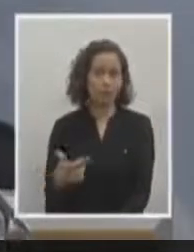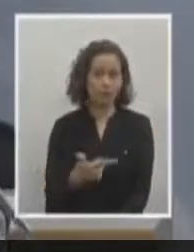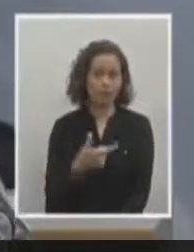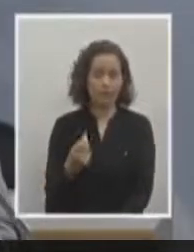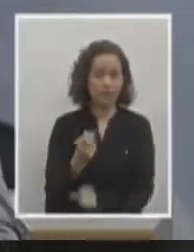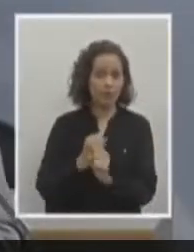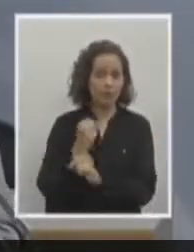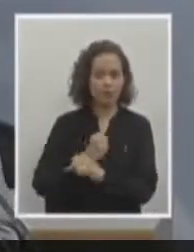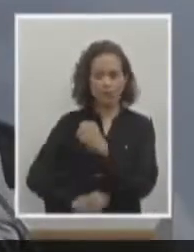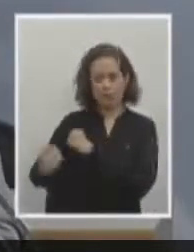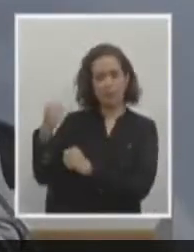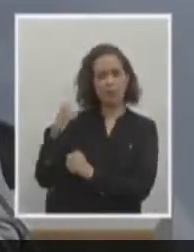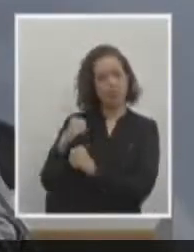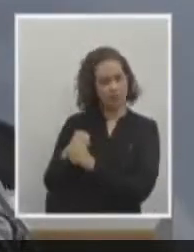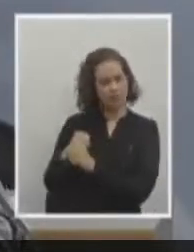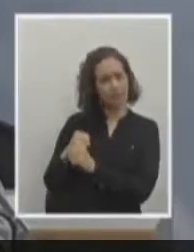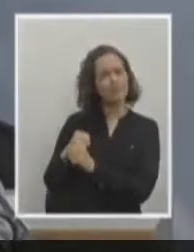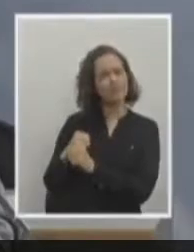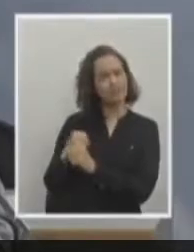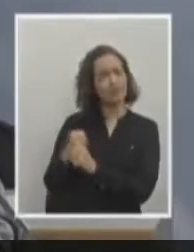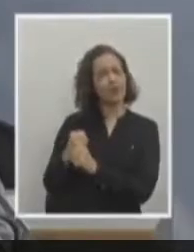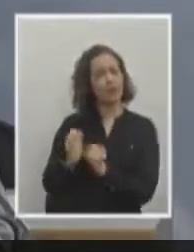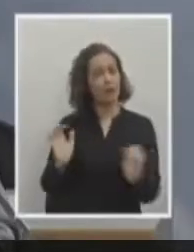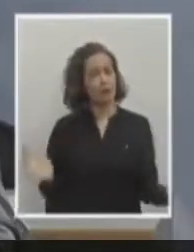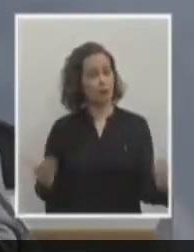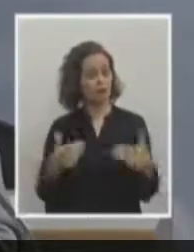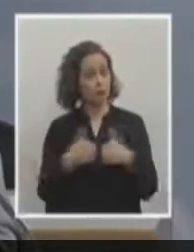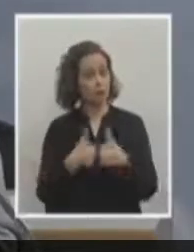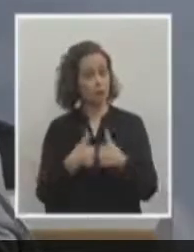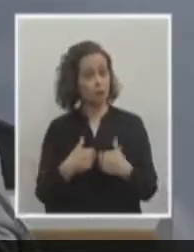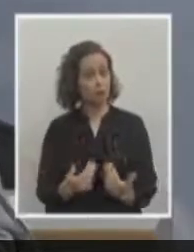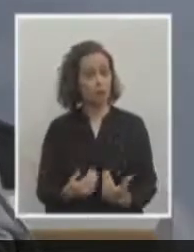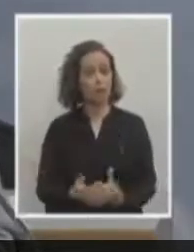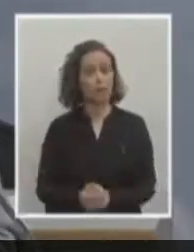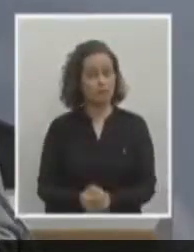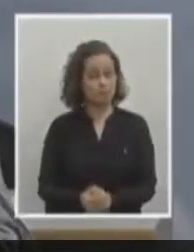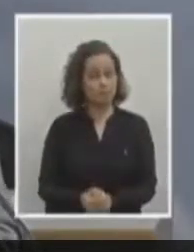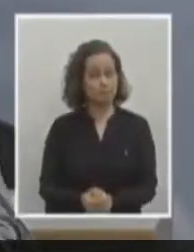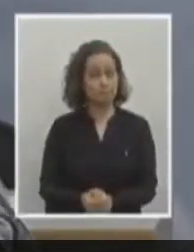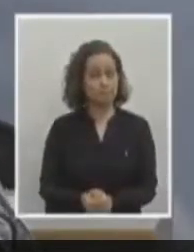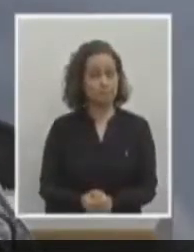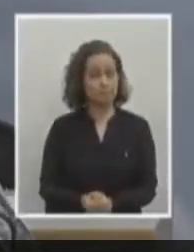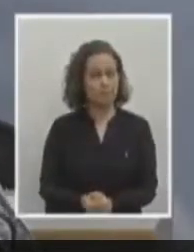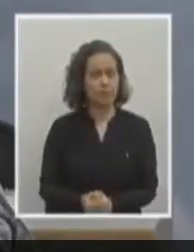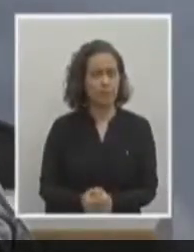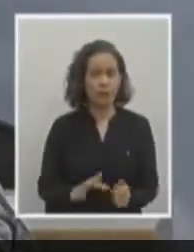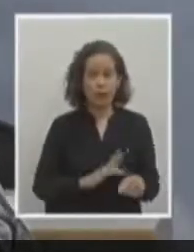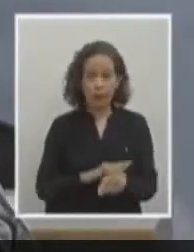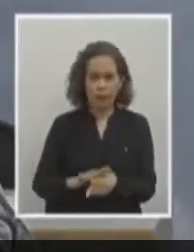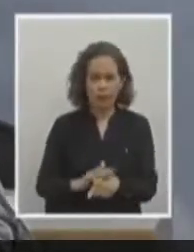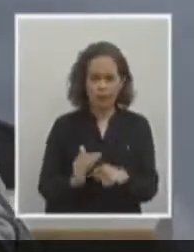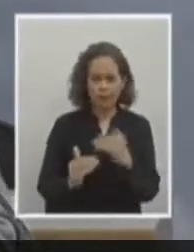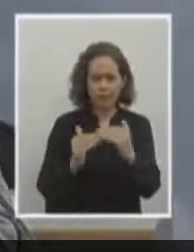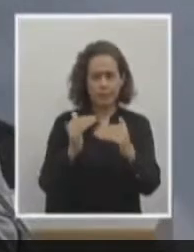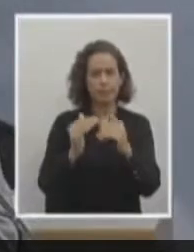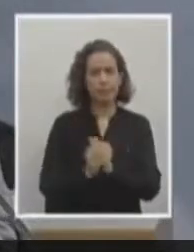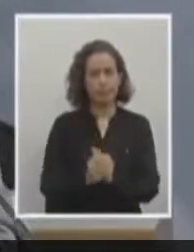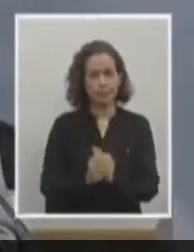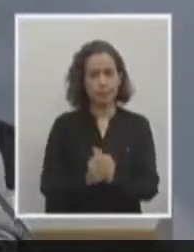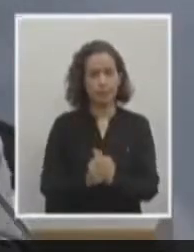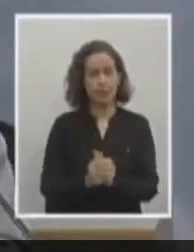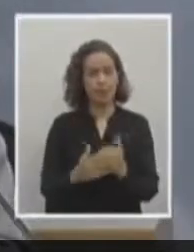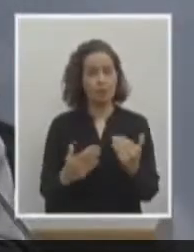atrás, um autista, em estado avançado da doença. Vocês não imaginam